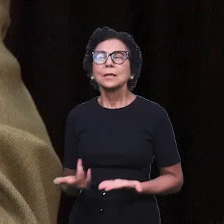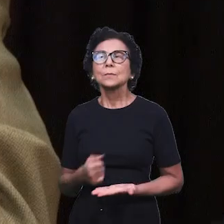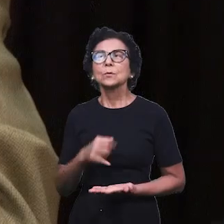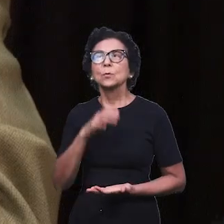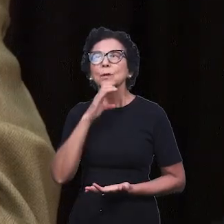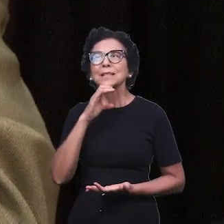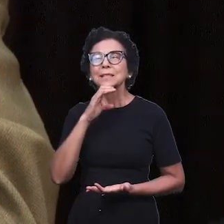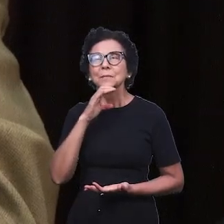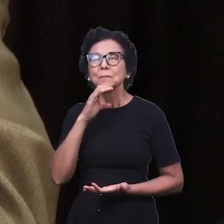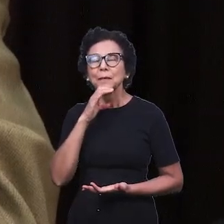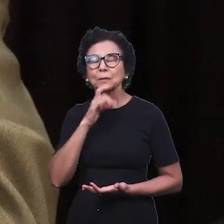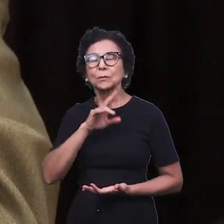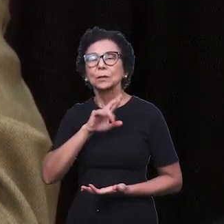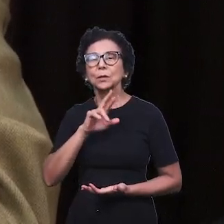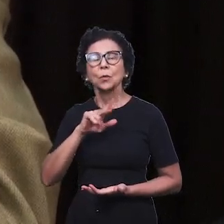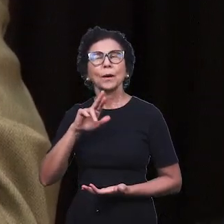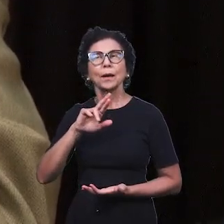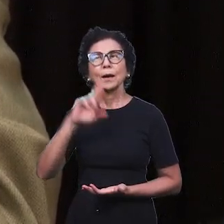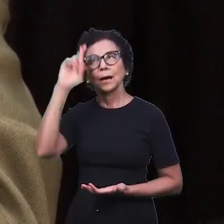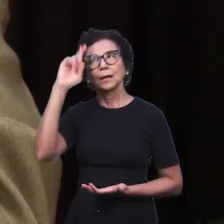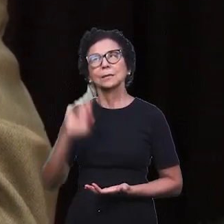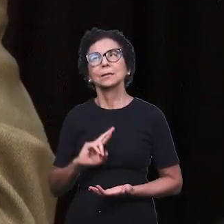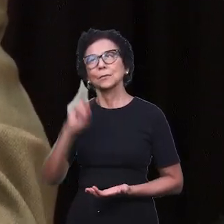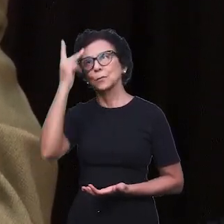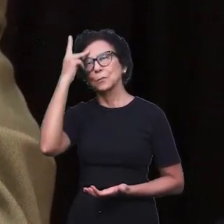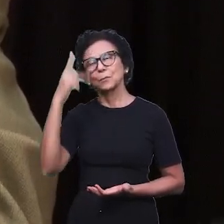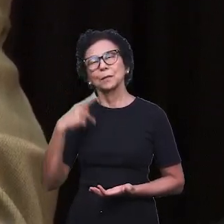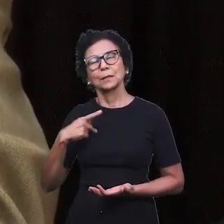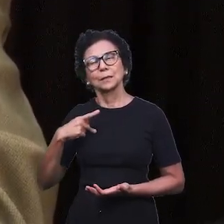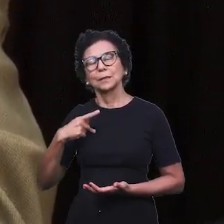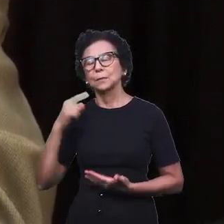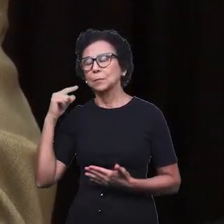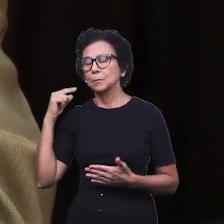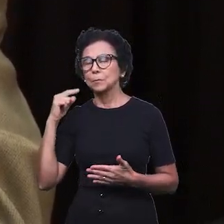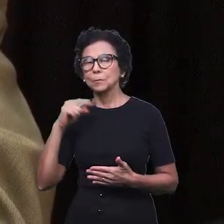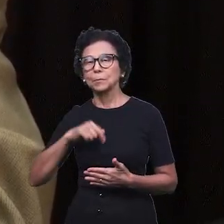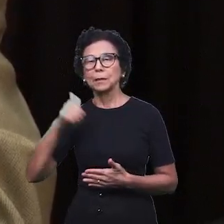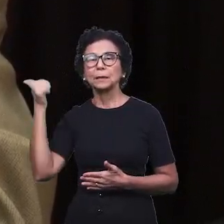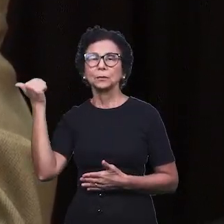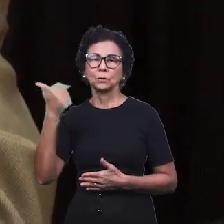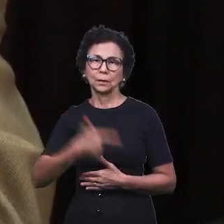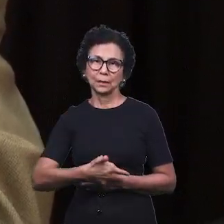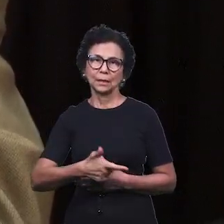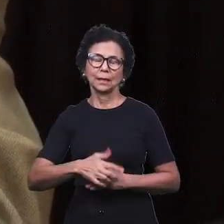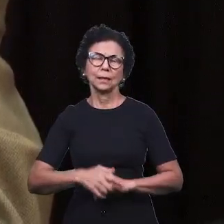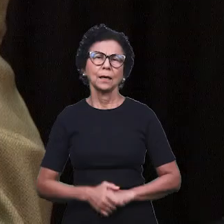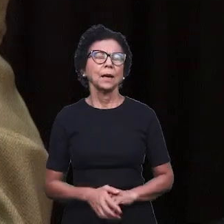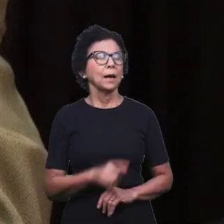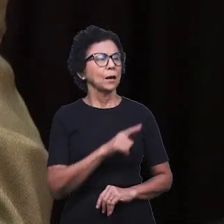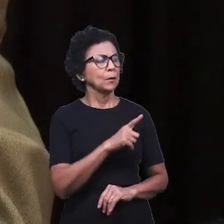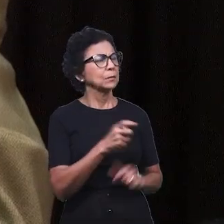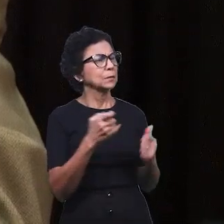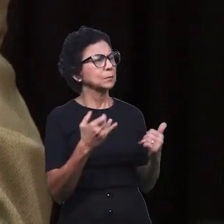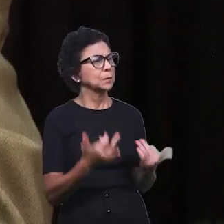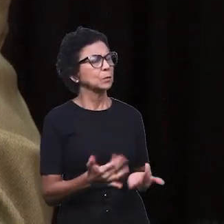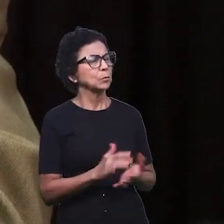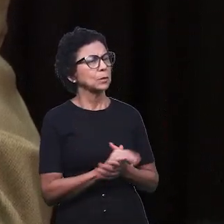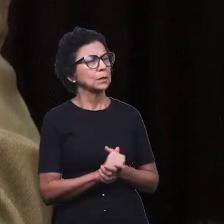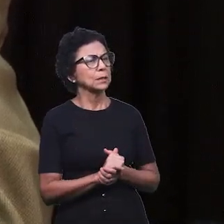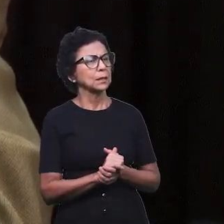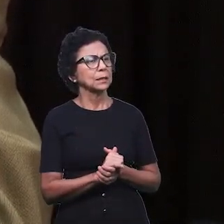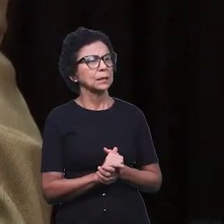é algo maravilhoso. Agora, esse aspecto da cinza é muito profundo, né? Interessante. É uma